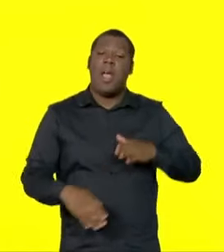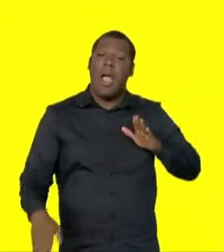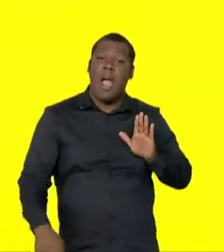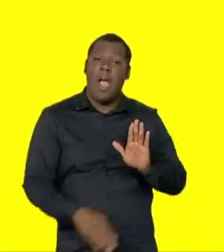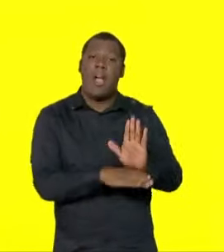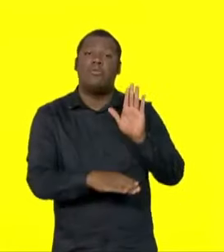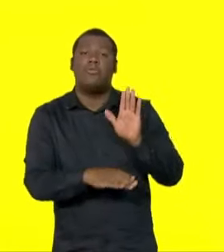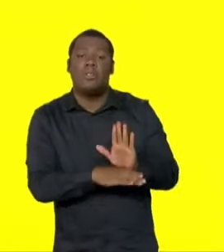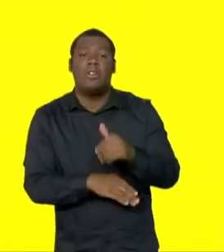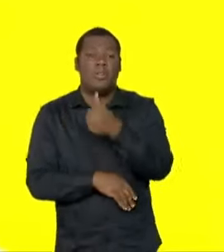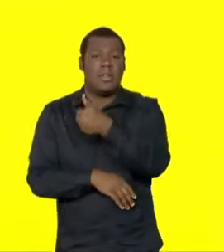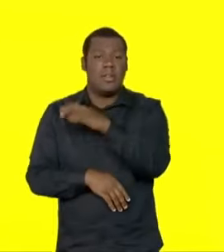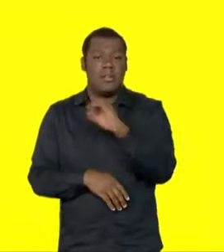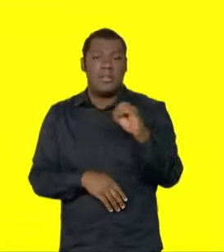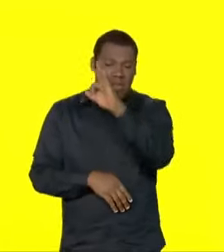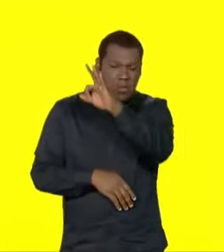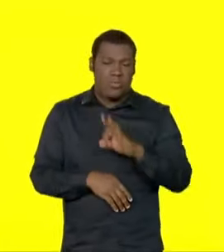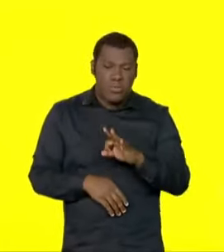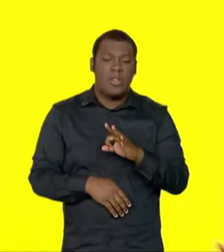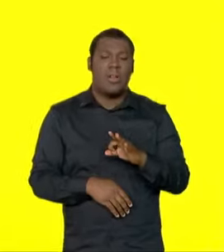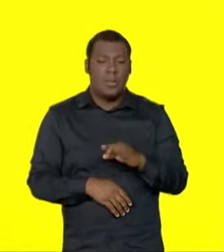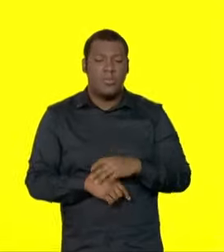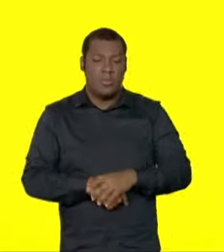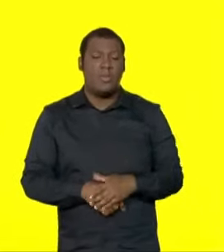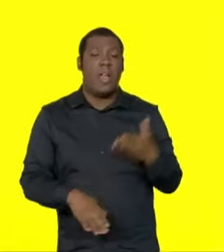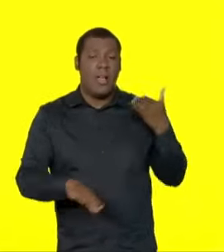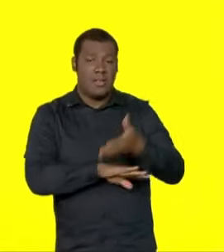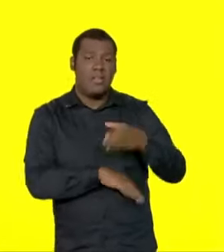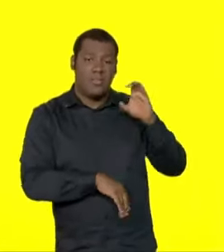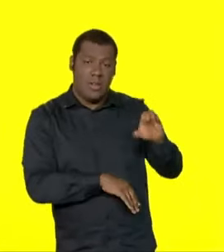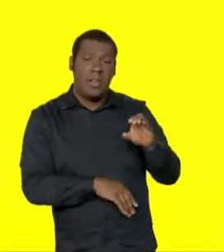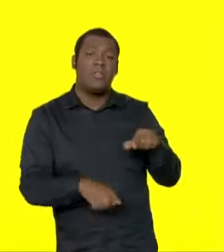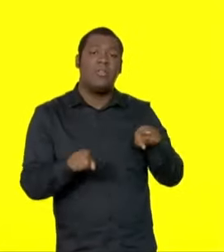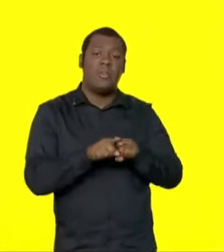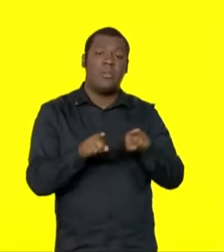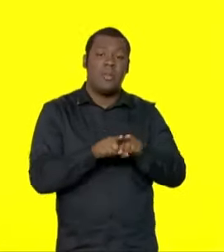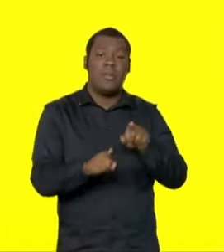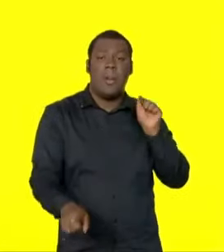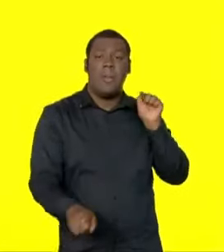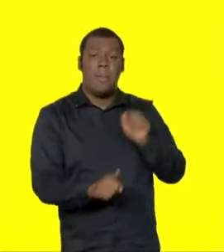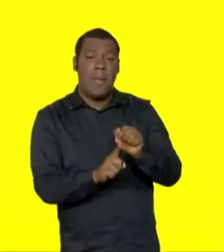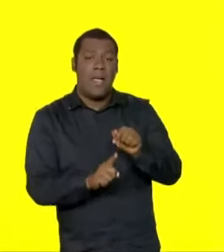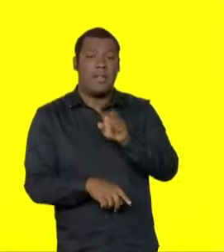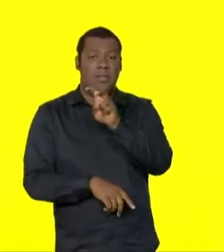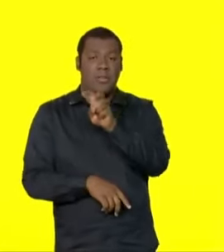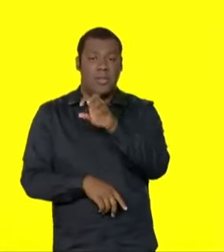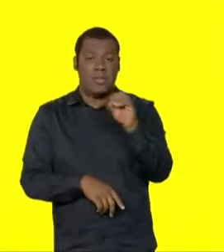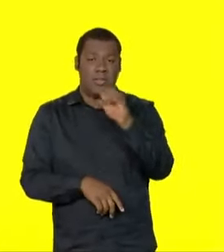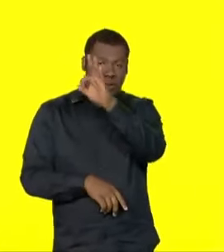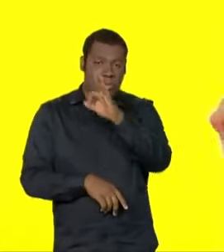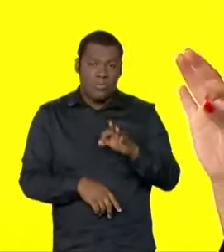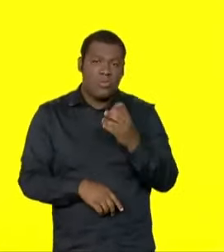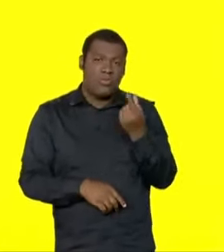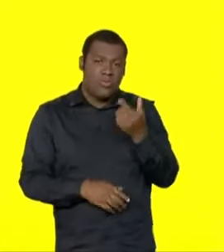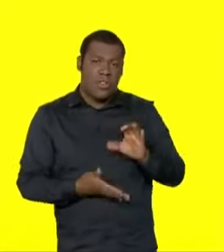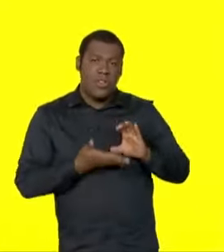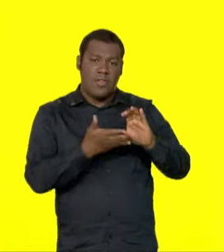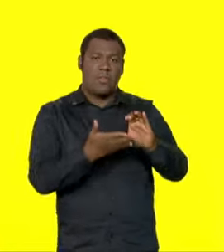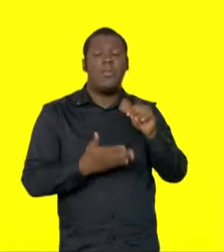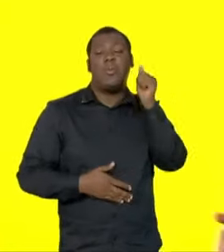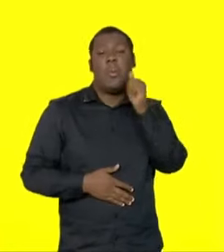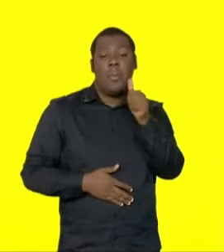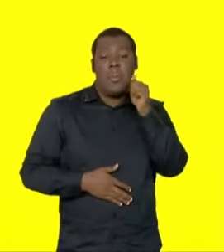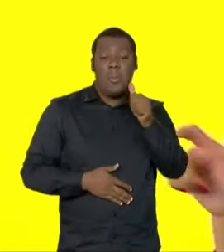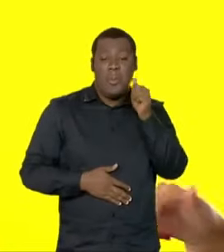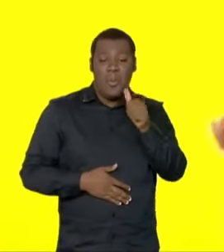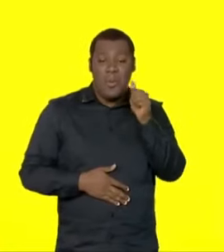100% da operação contratada do crédito e a meta é, no mínimo, 50% destinada para as mulheres,